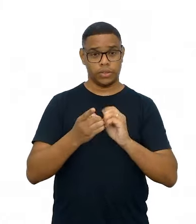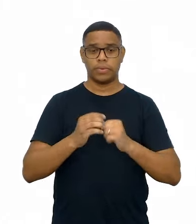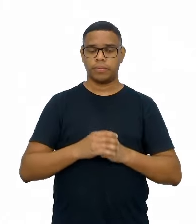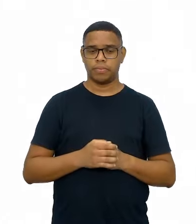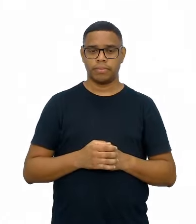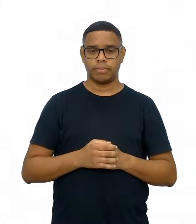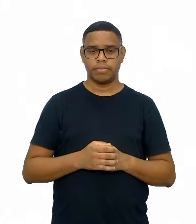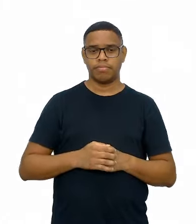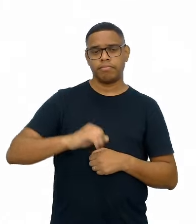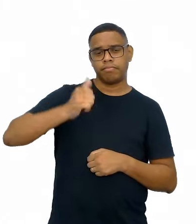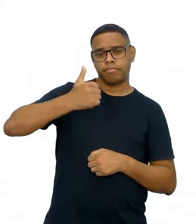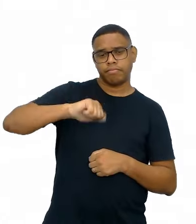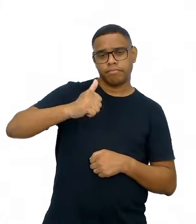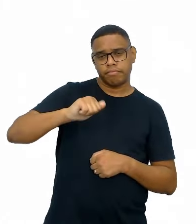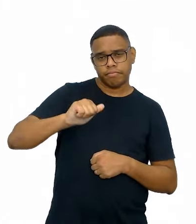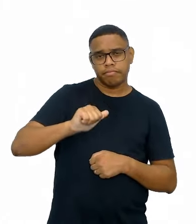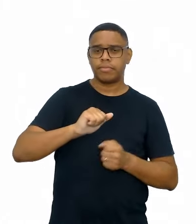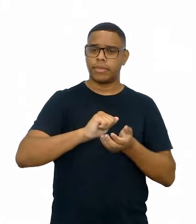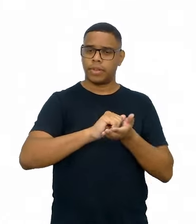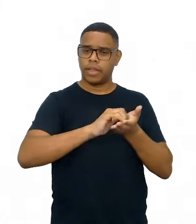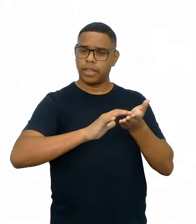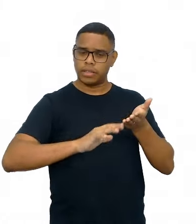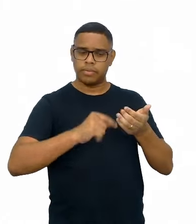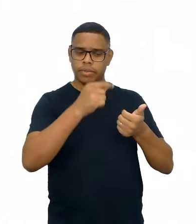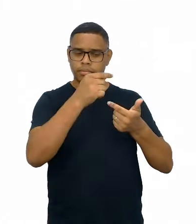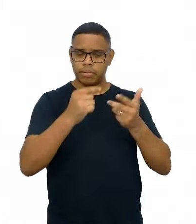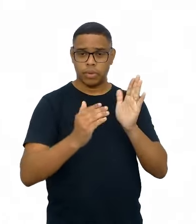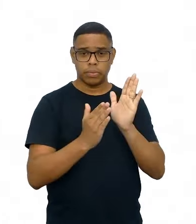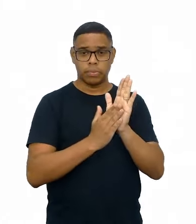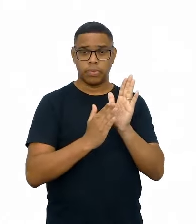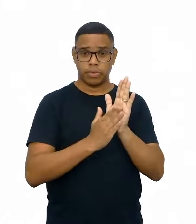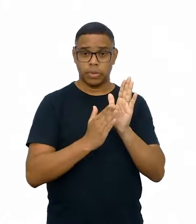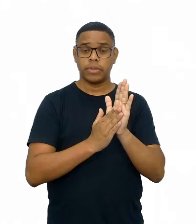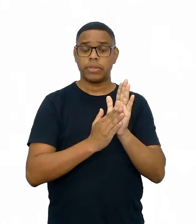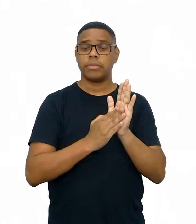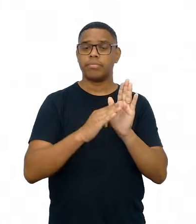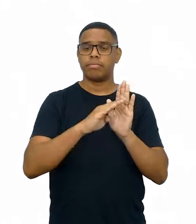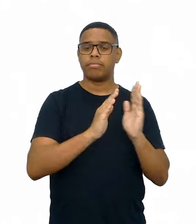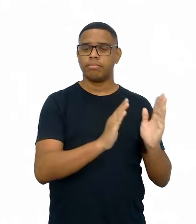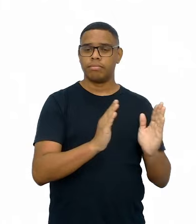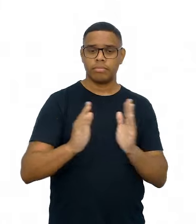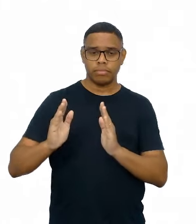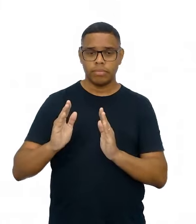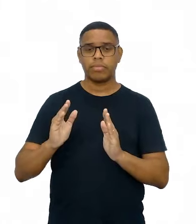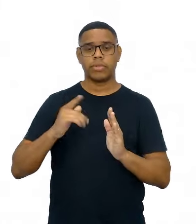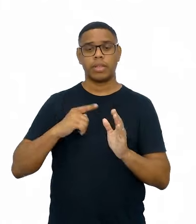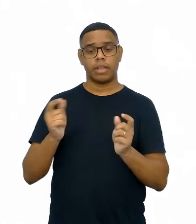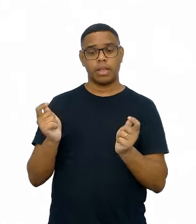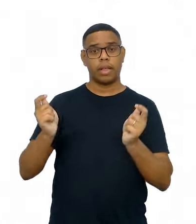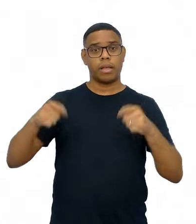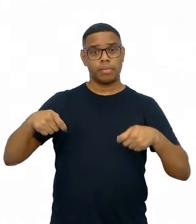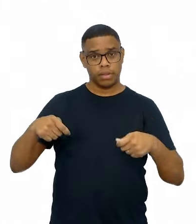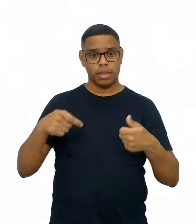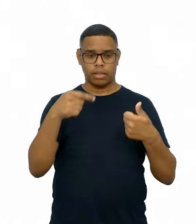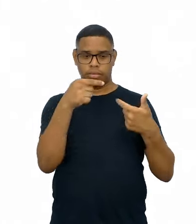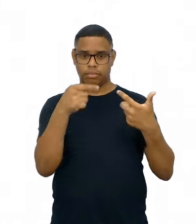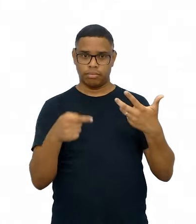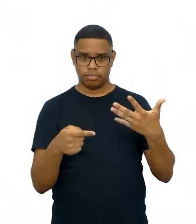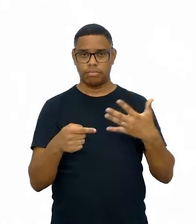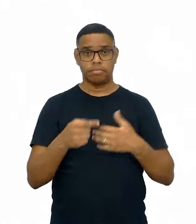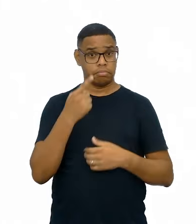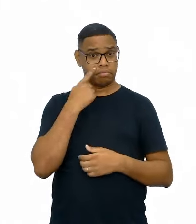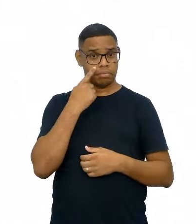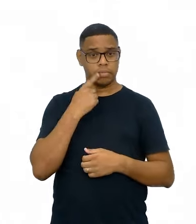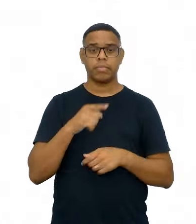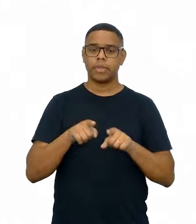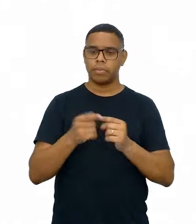das habilidades envolvidas. Discutir encaminhamentos para o planejamento do trabalho